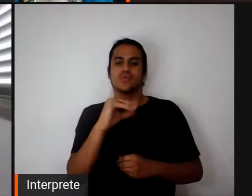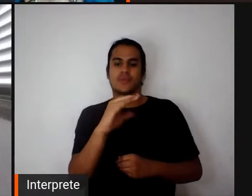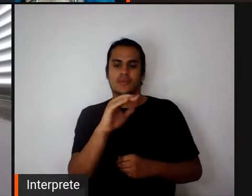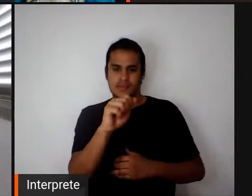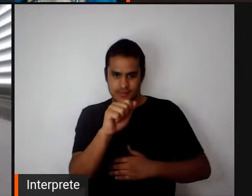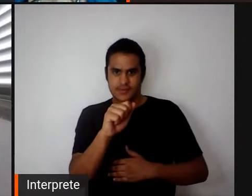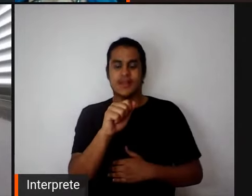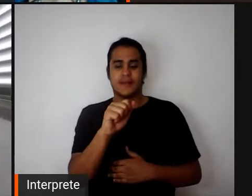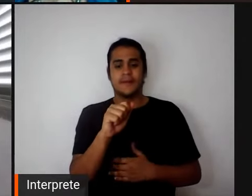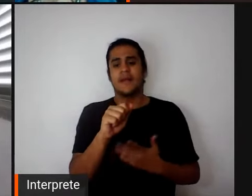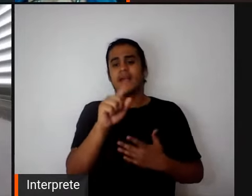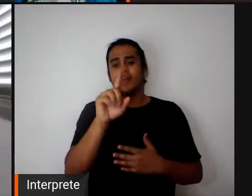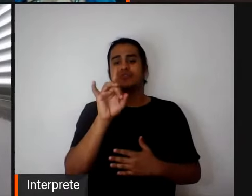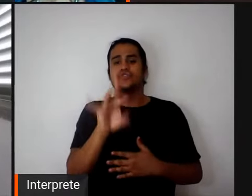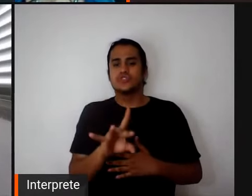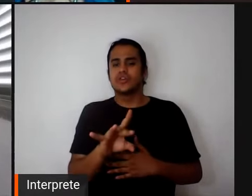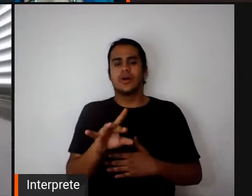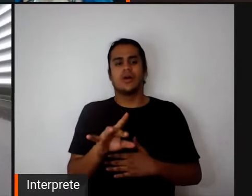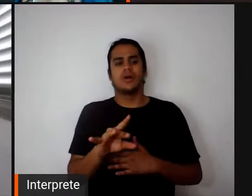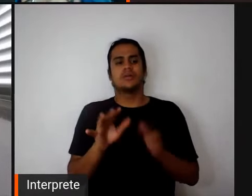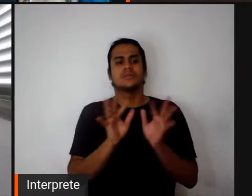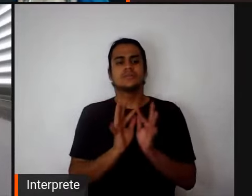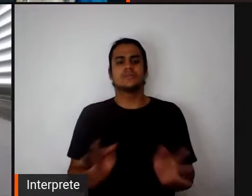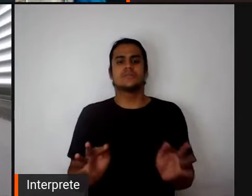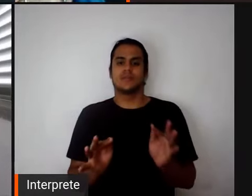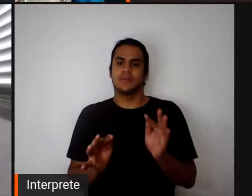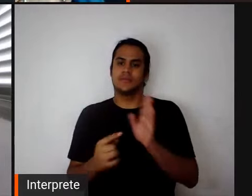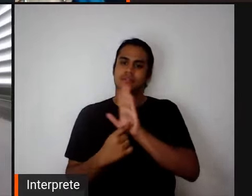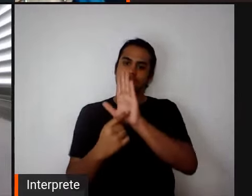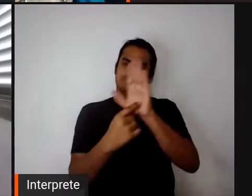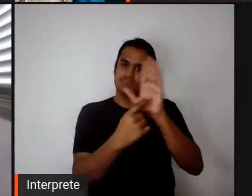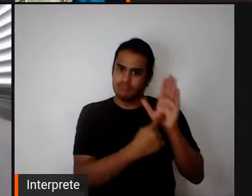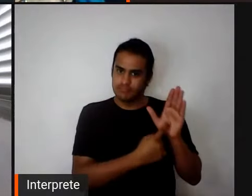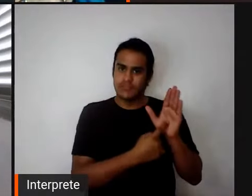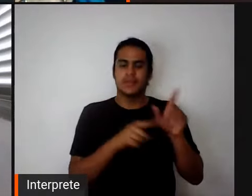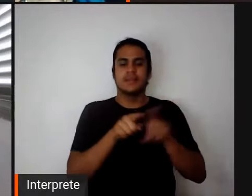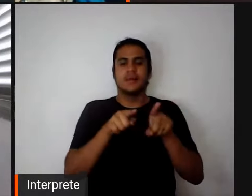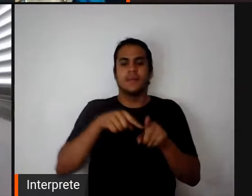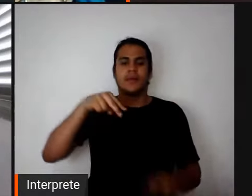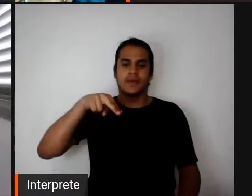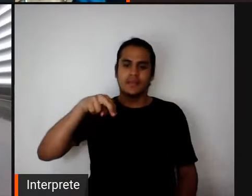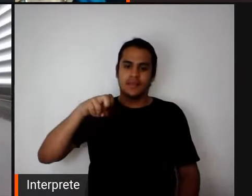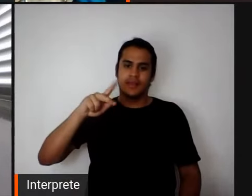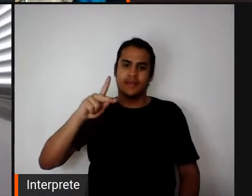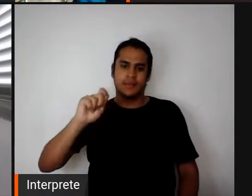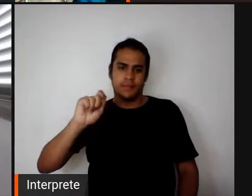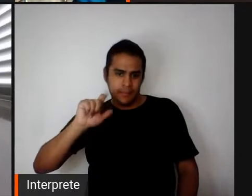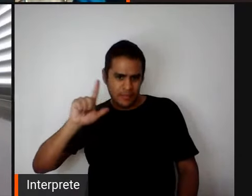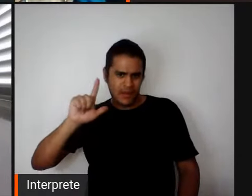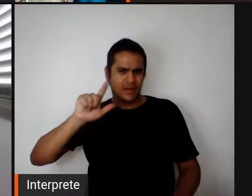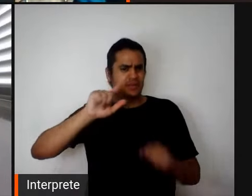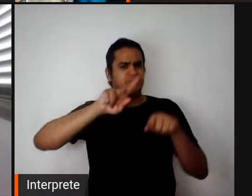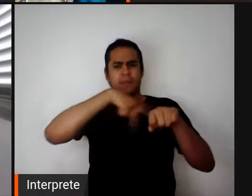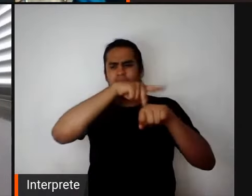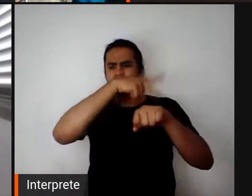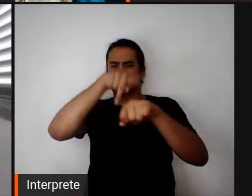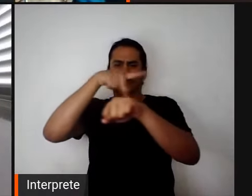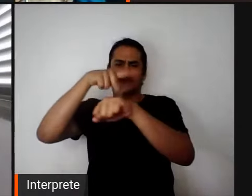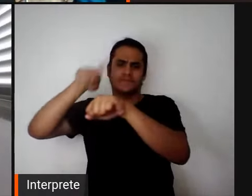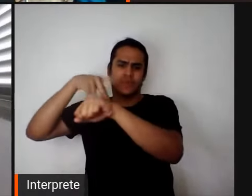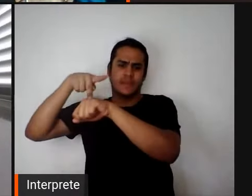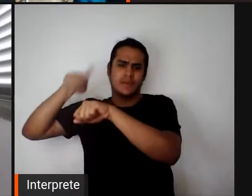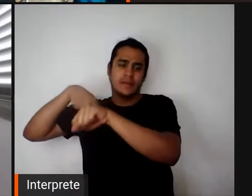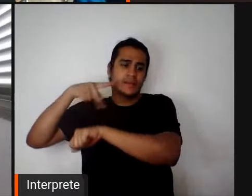na forma da exposição do recorte do Xingu para o Nepal. Então, uma exposição